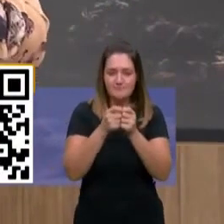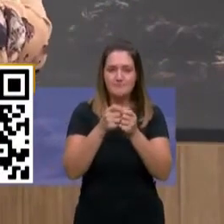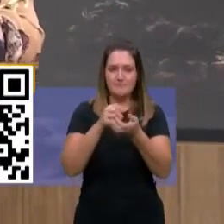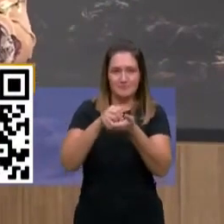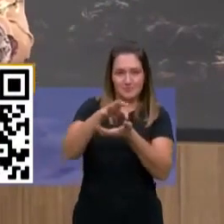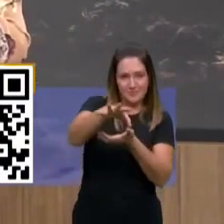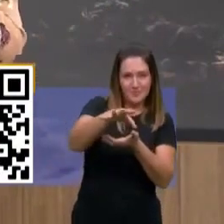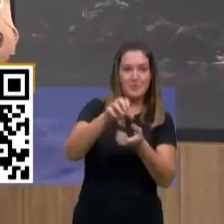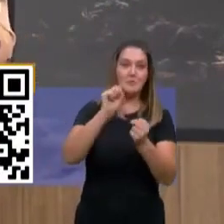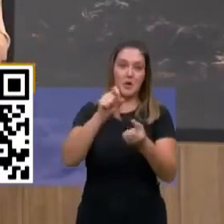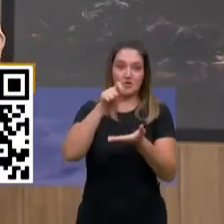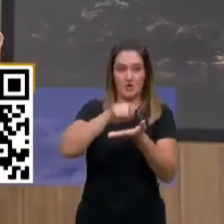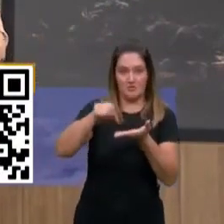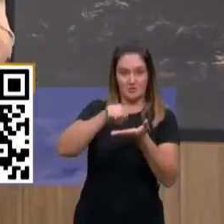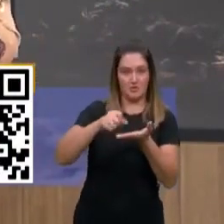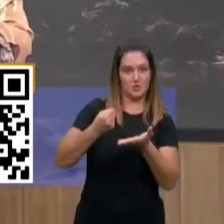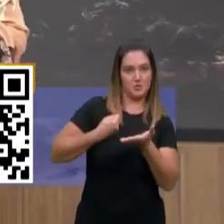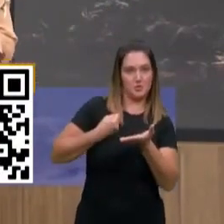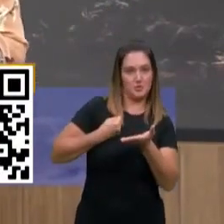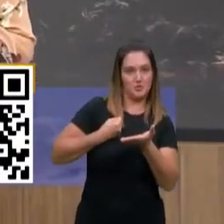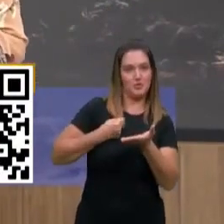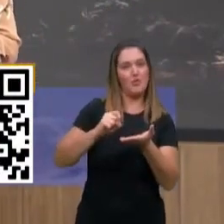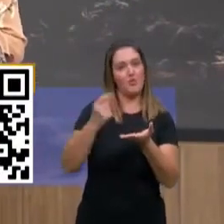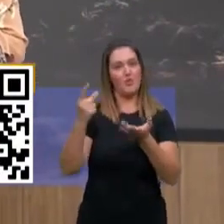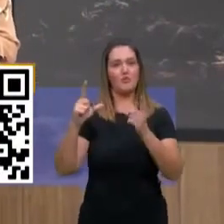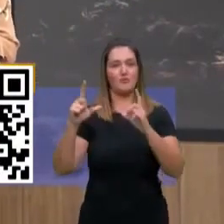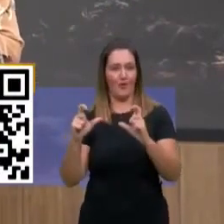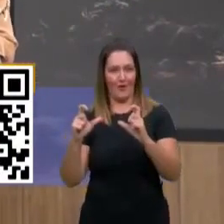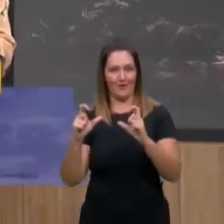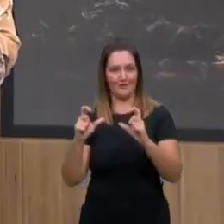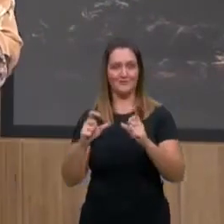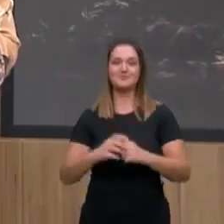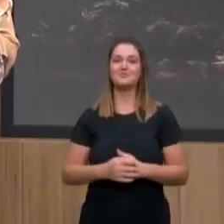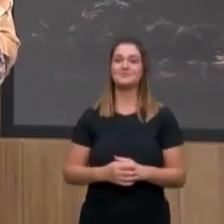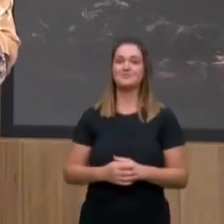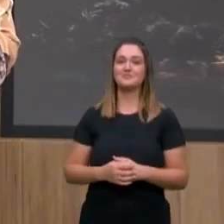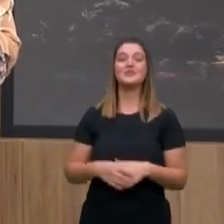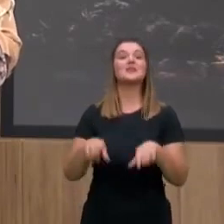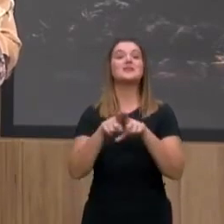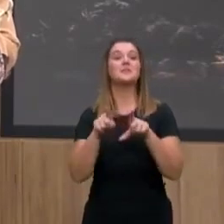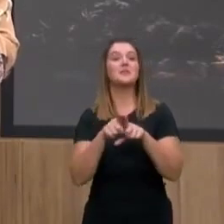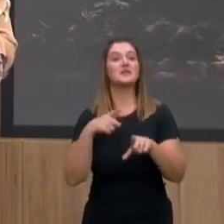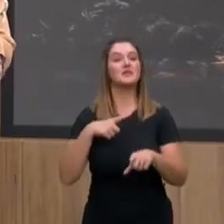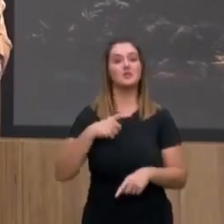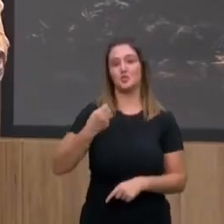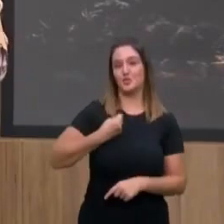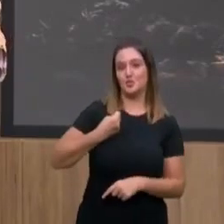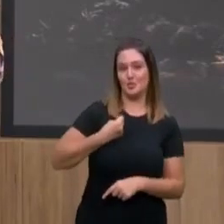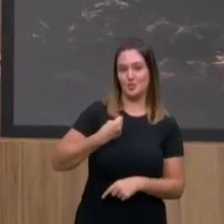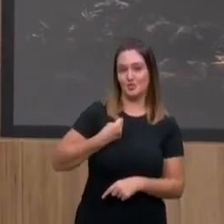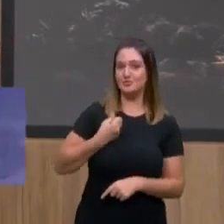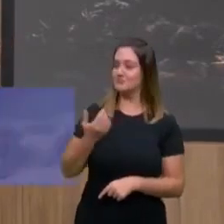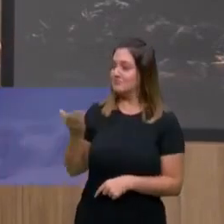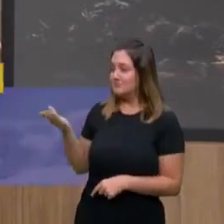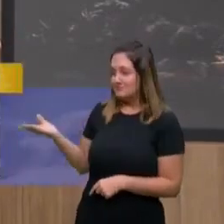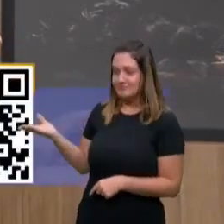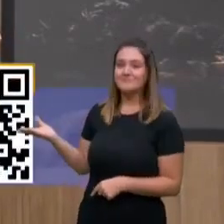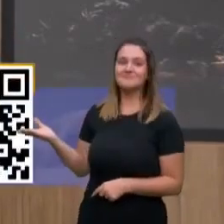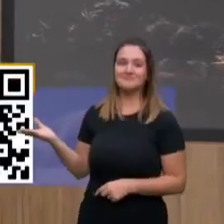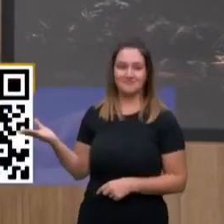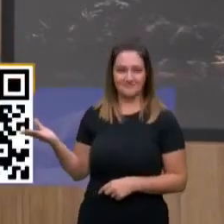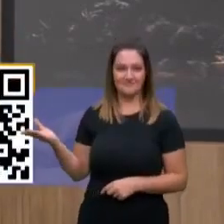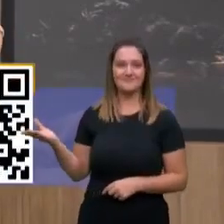Anota ou tira uma foto da tela agora. Além dele, tem também um número de telefone fixo para você ligar em horário